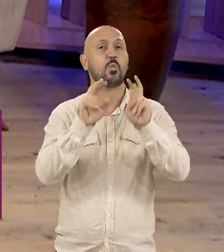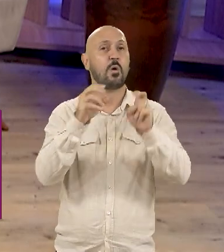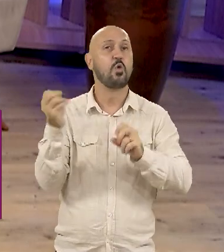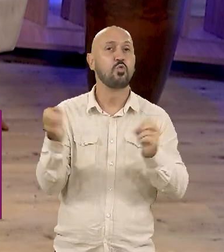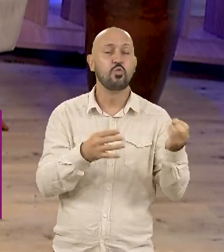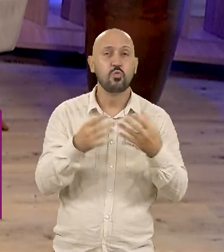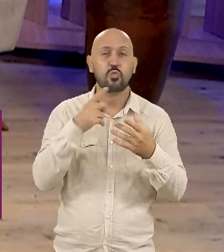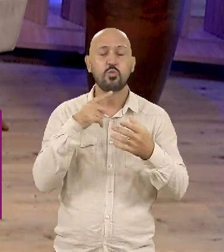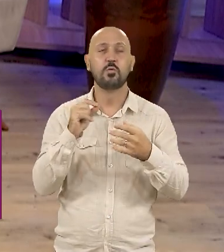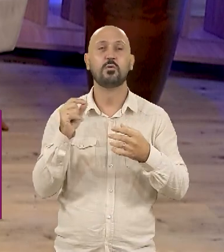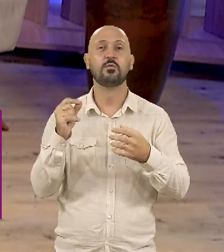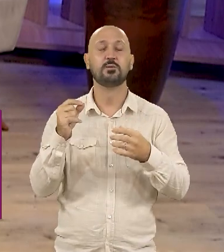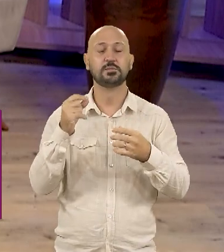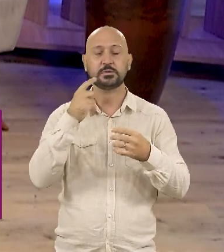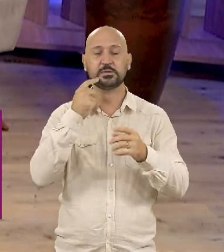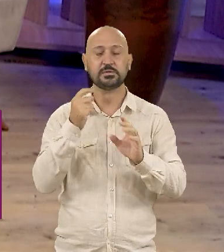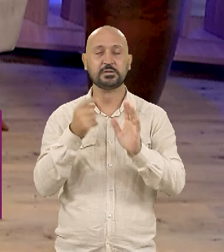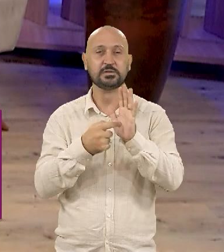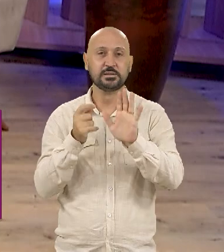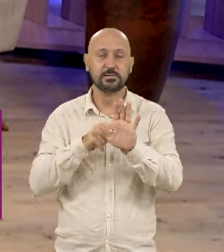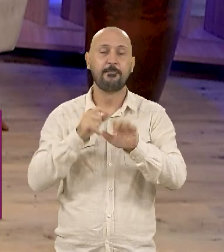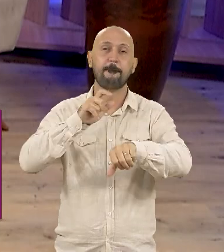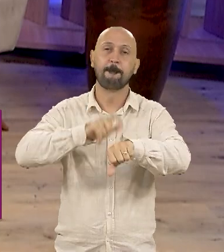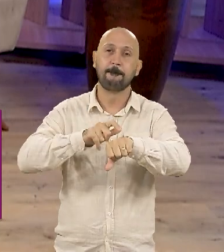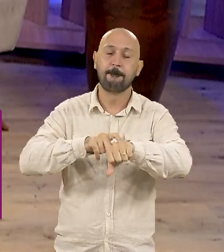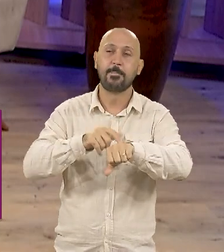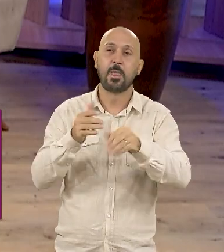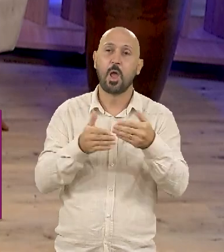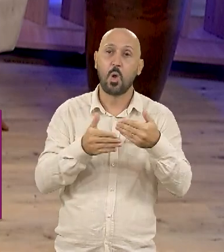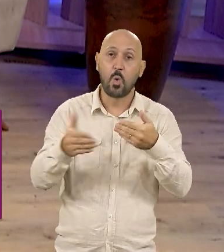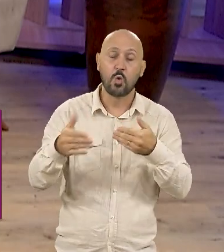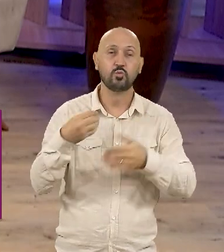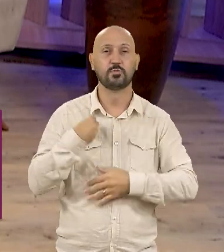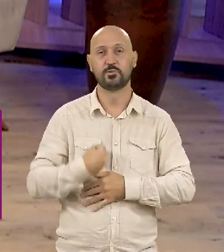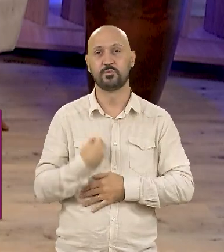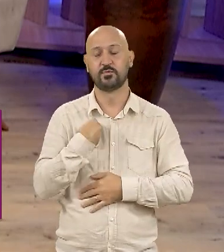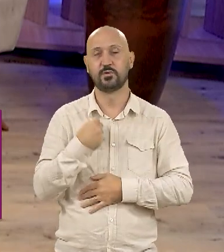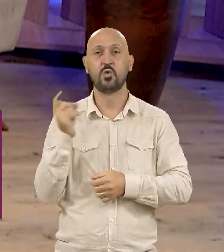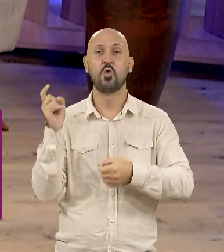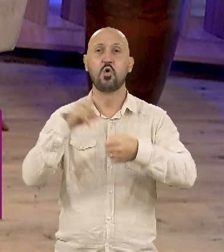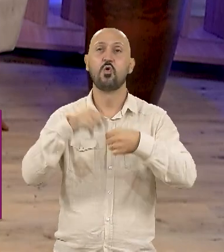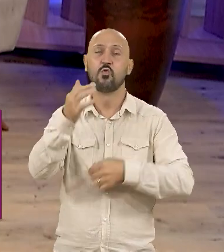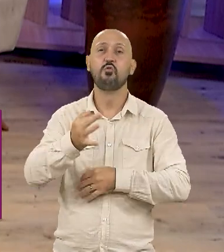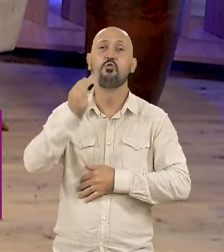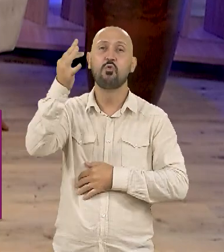seus amigos e familiares. É um tema muito atual, extremamente relevante para esse